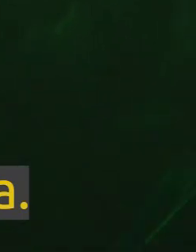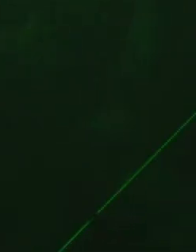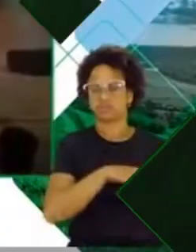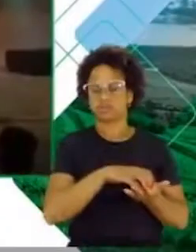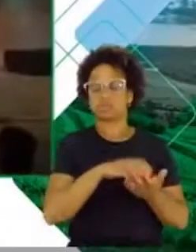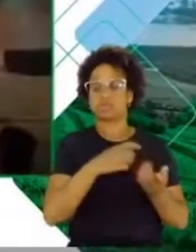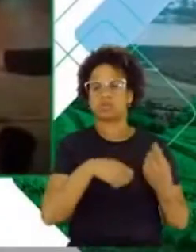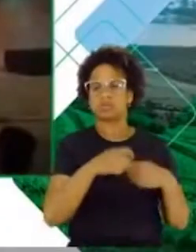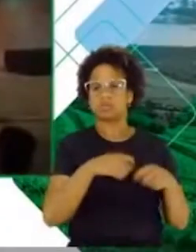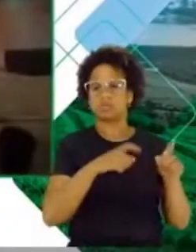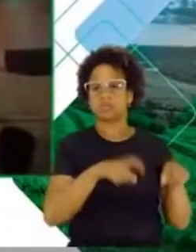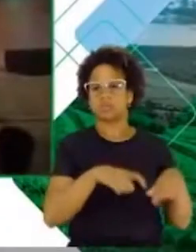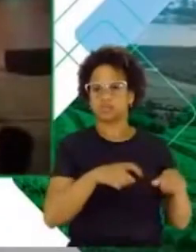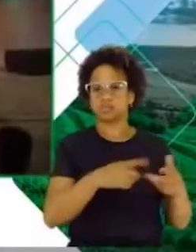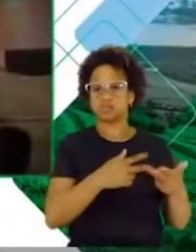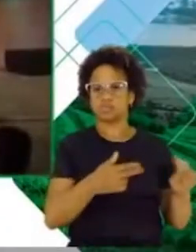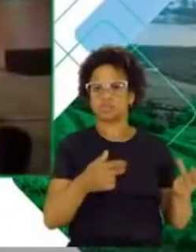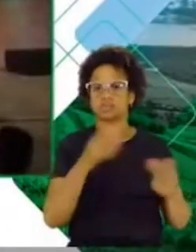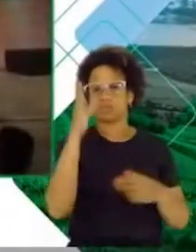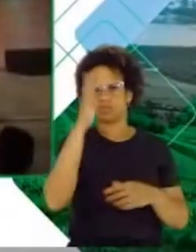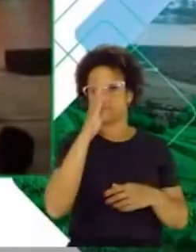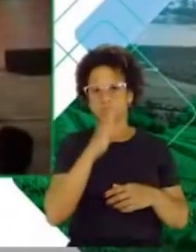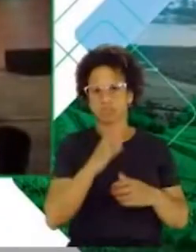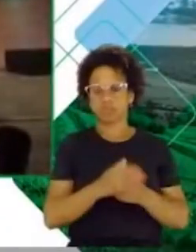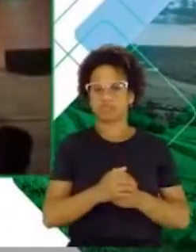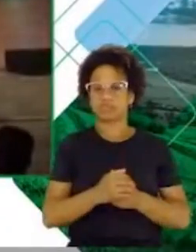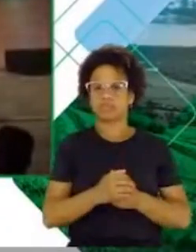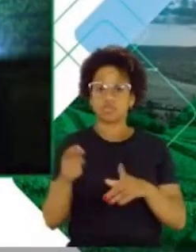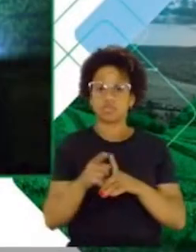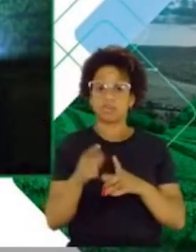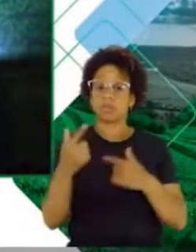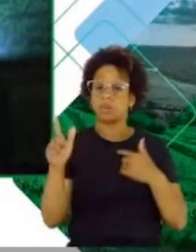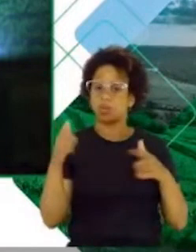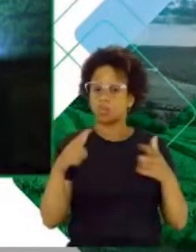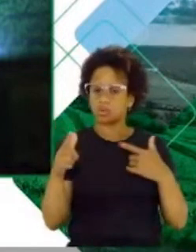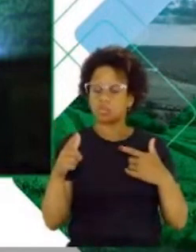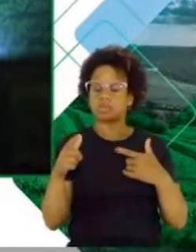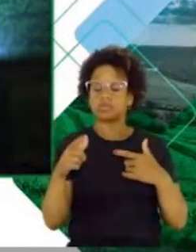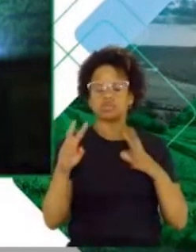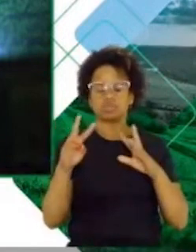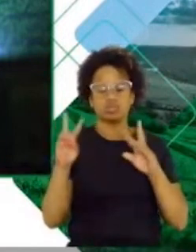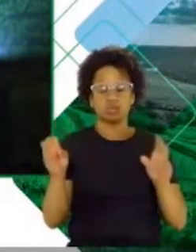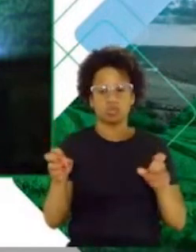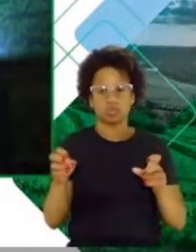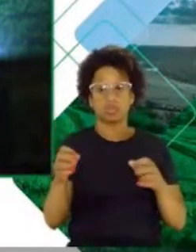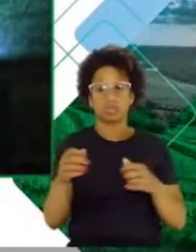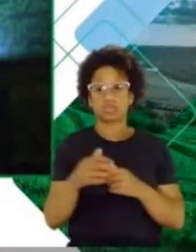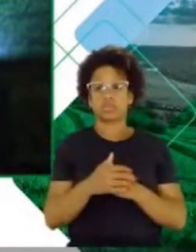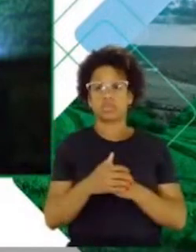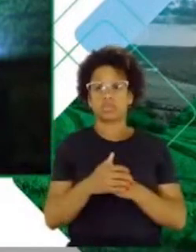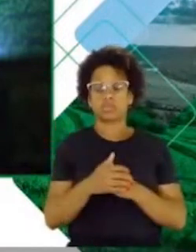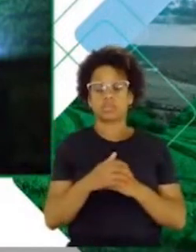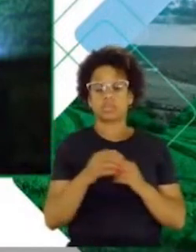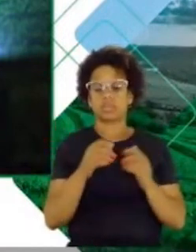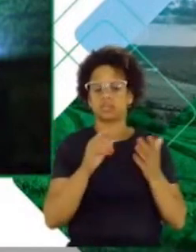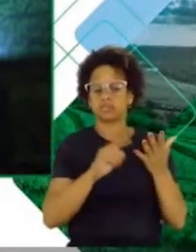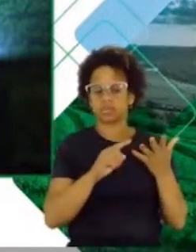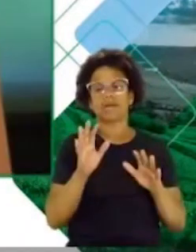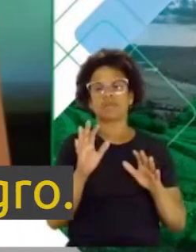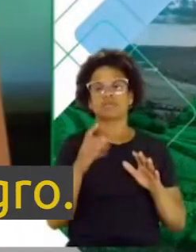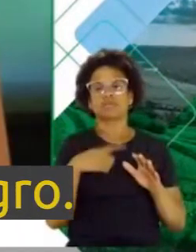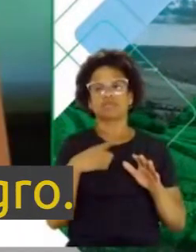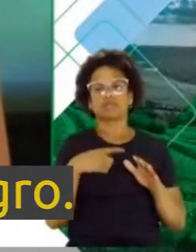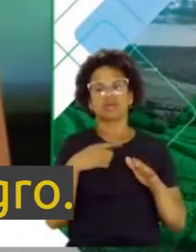brasileira em São Paulo a Confederação participou do summit Agro 2023 para debater as exigências ambientais no comércio